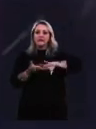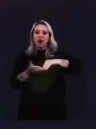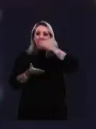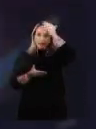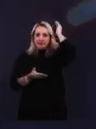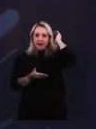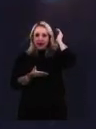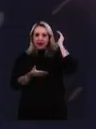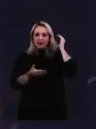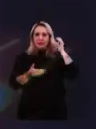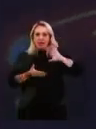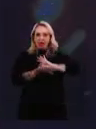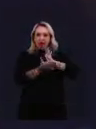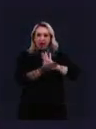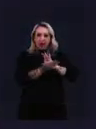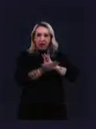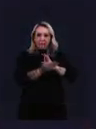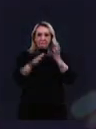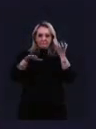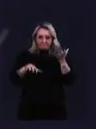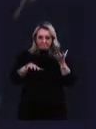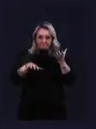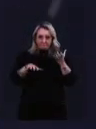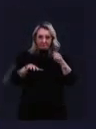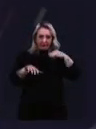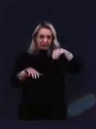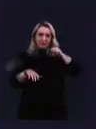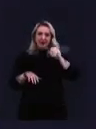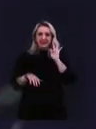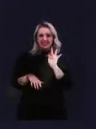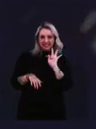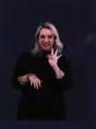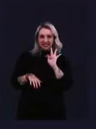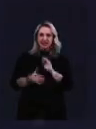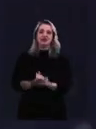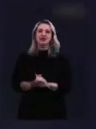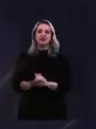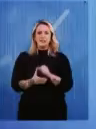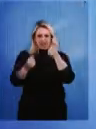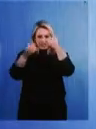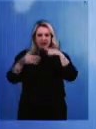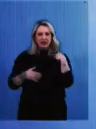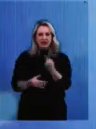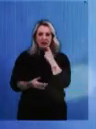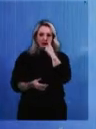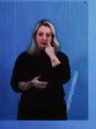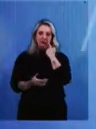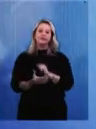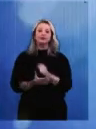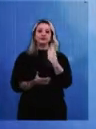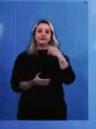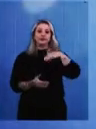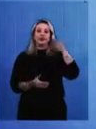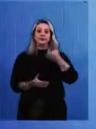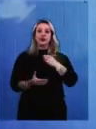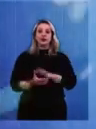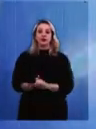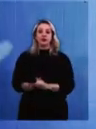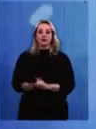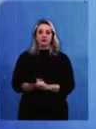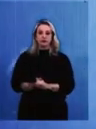querendo destruir a Praça dos Três Poderes lá com o MST, lá, que é o que você lidera. Explica para nós. 1 minuto e meio,